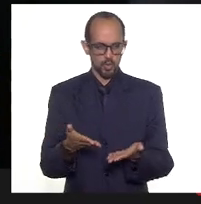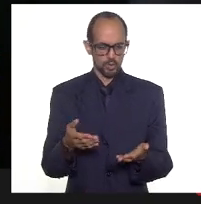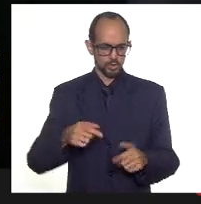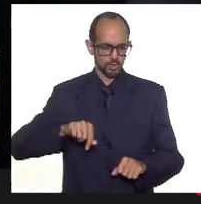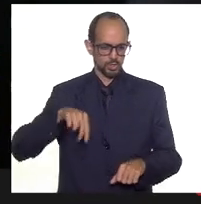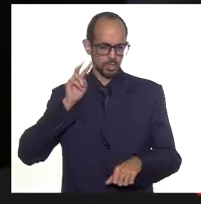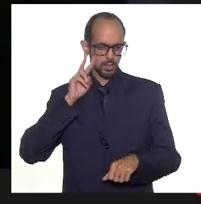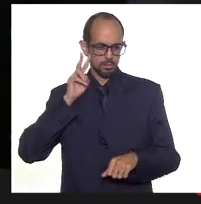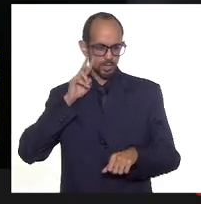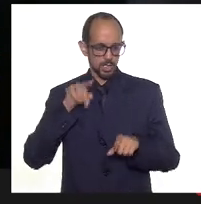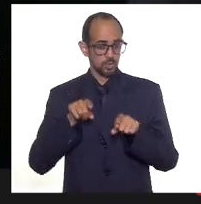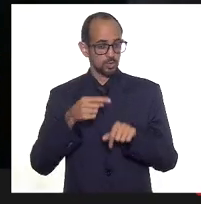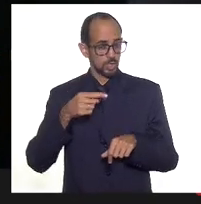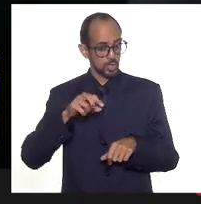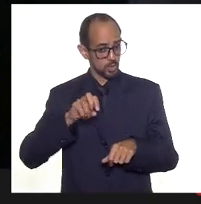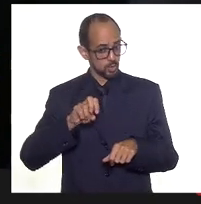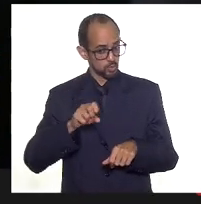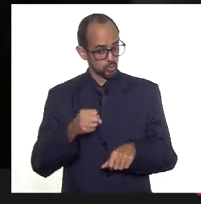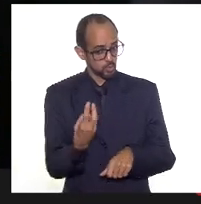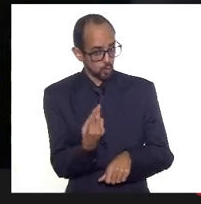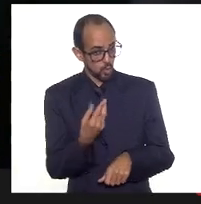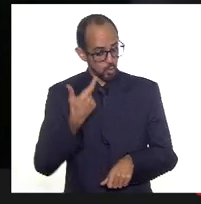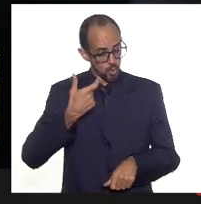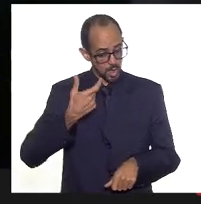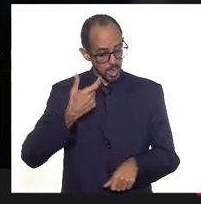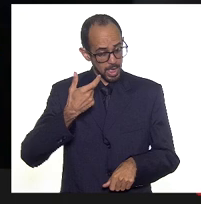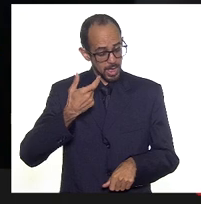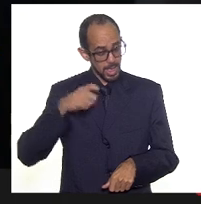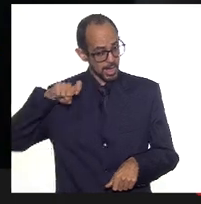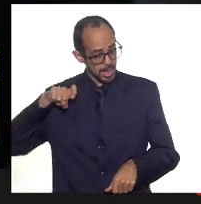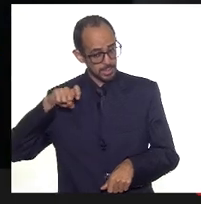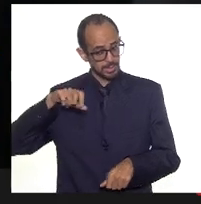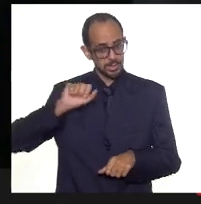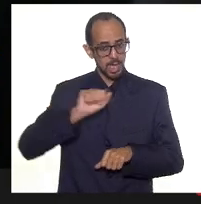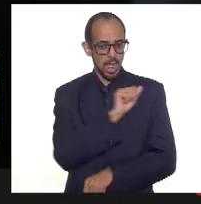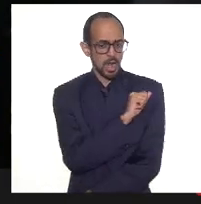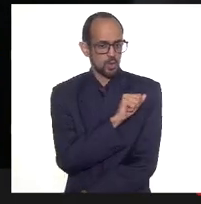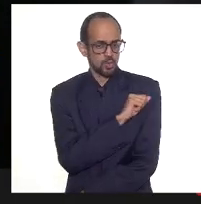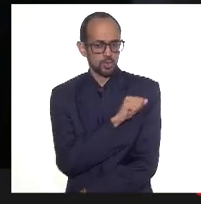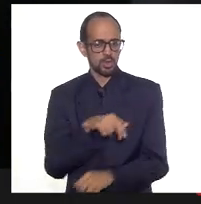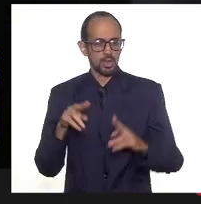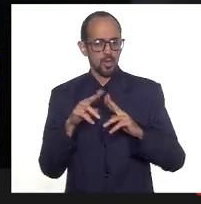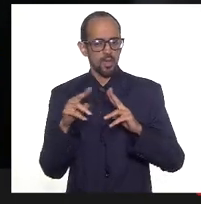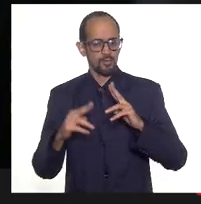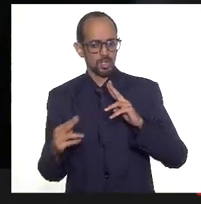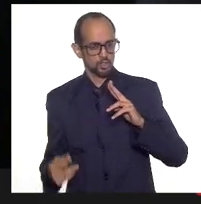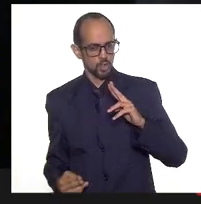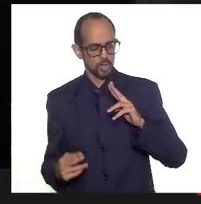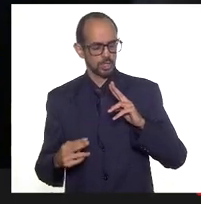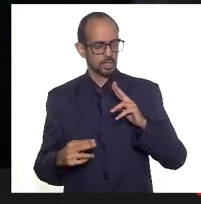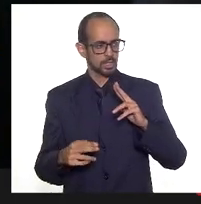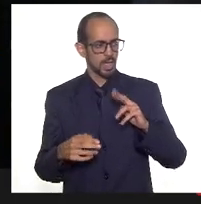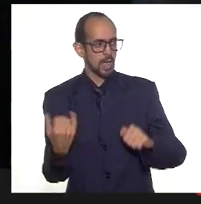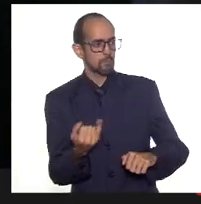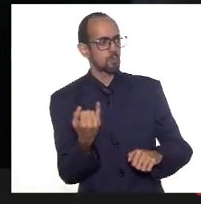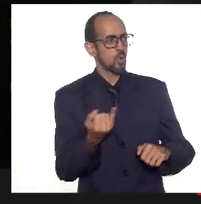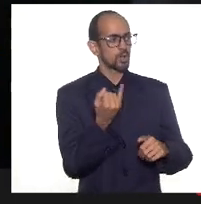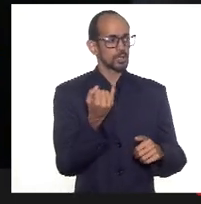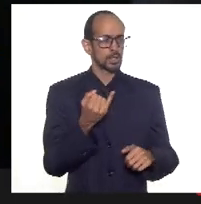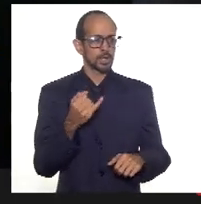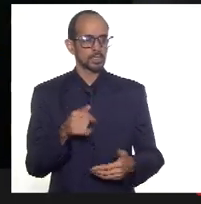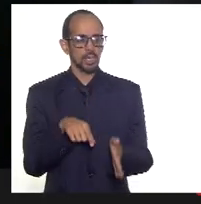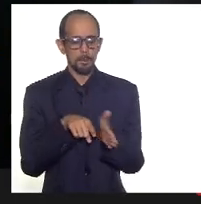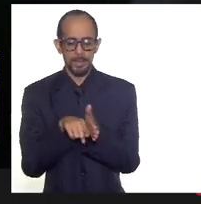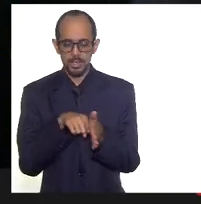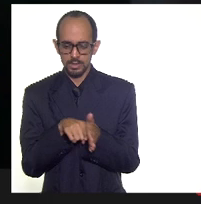como ex-aluna da UFRJ, lembrando aqui a importância da universidade pública, a importância da pesquisa e